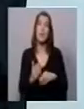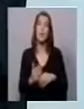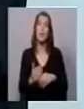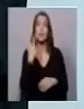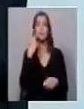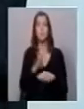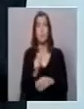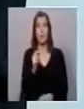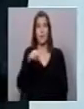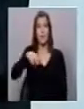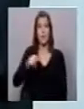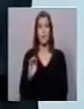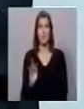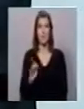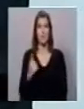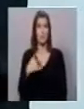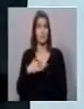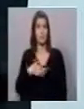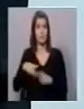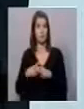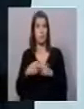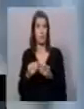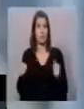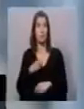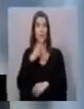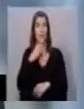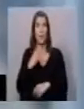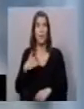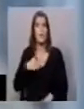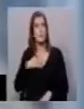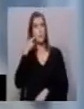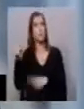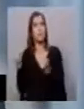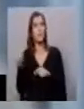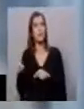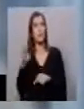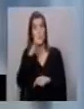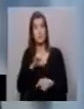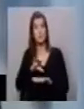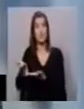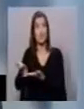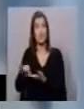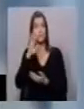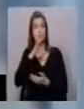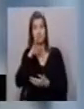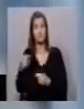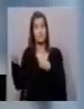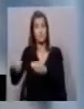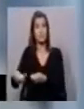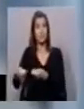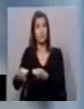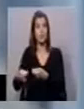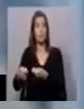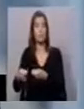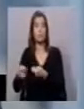EMF, que é uma empresa de manutenção de material ferroviário, que é uma empresa pública. Se tiver financiamento, se tiver investimento do ponto de vista do know-how